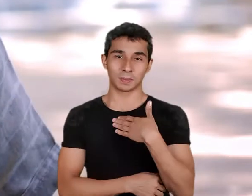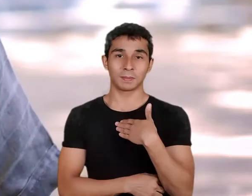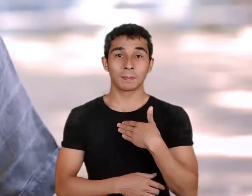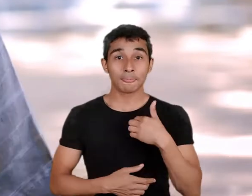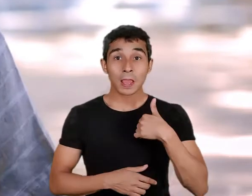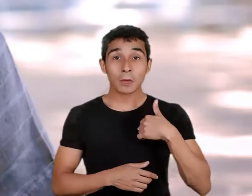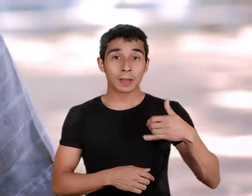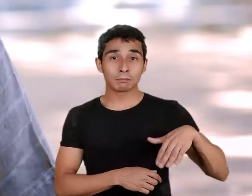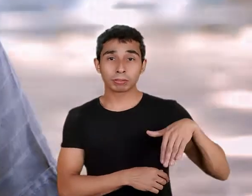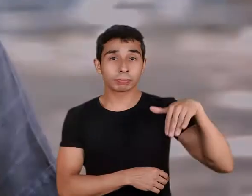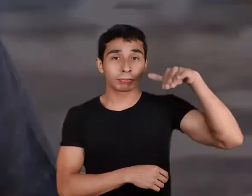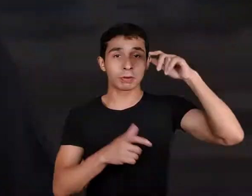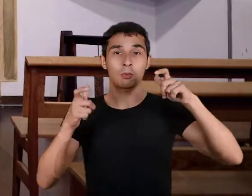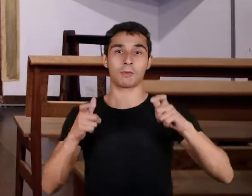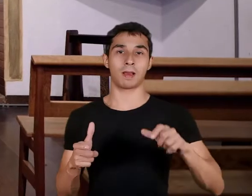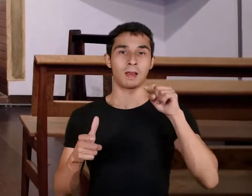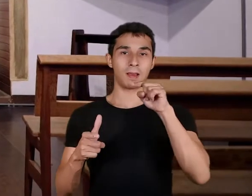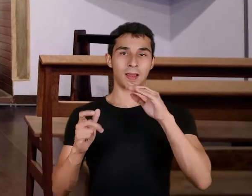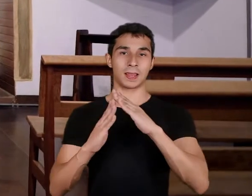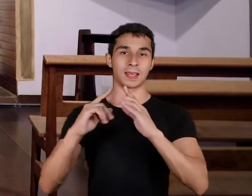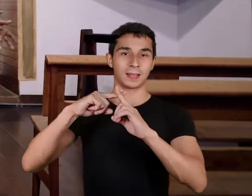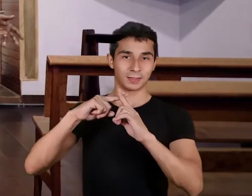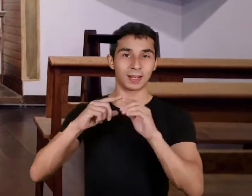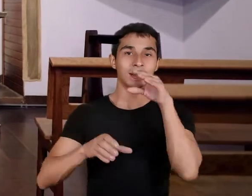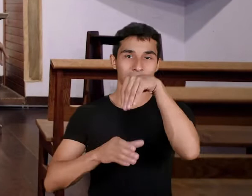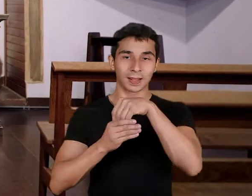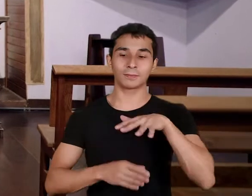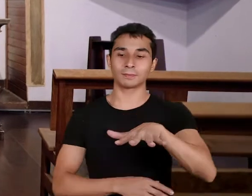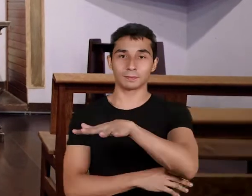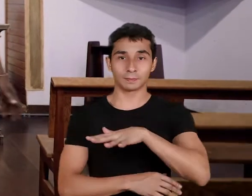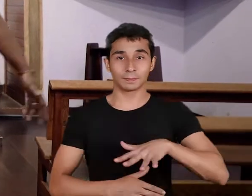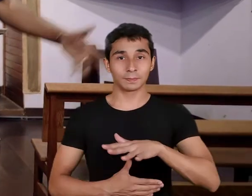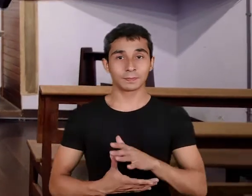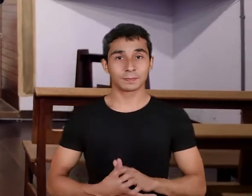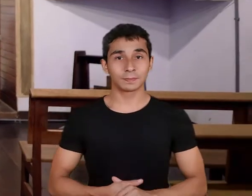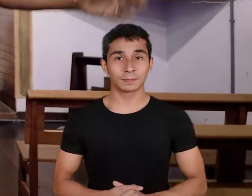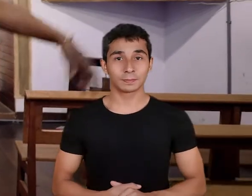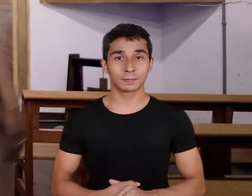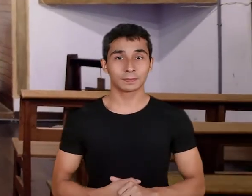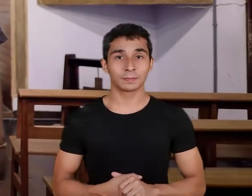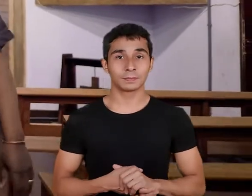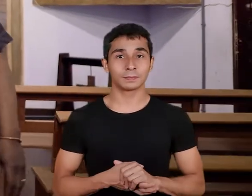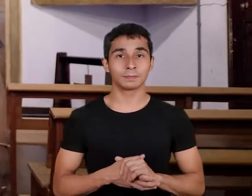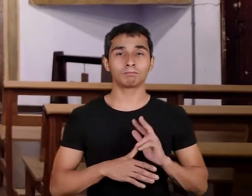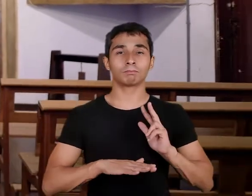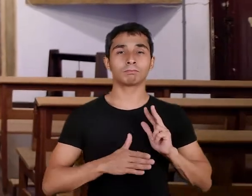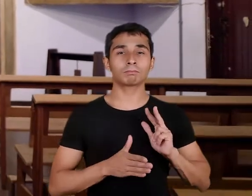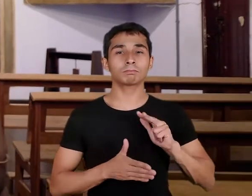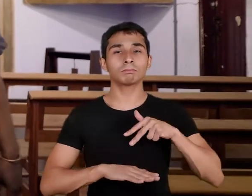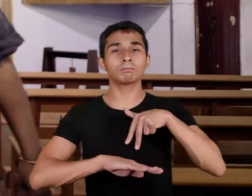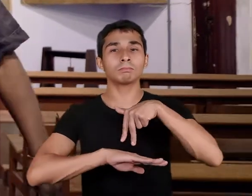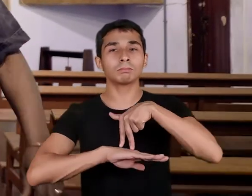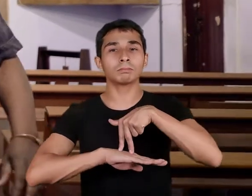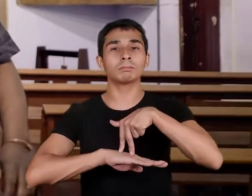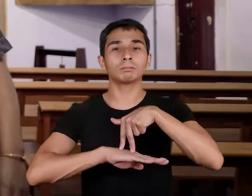toda a minha infância aí dentro. Ele chegou, pediu a vez, o largo